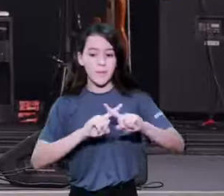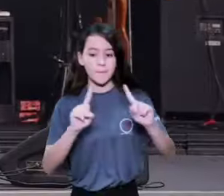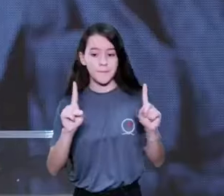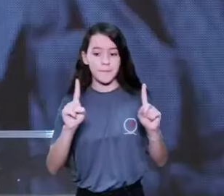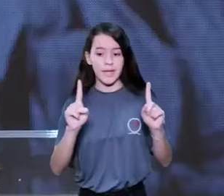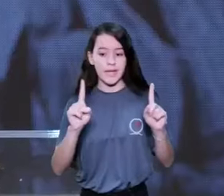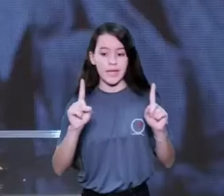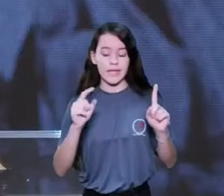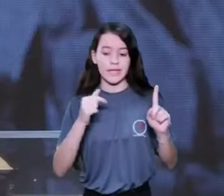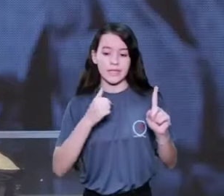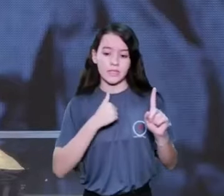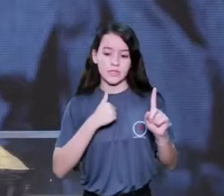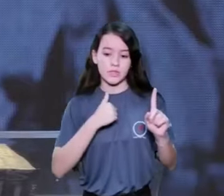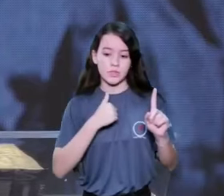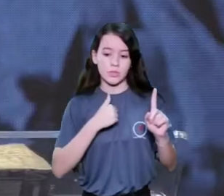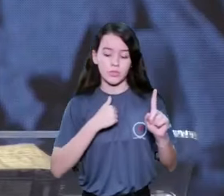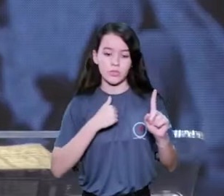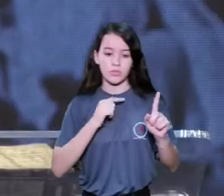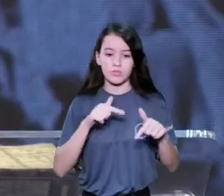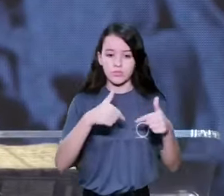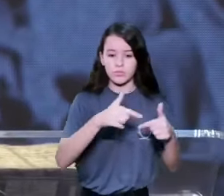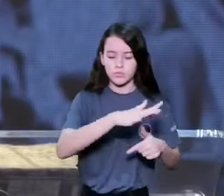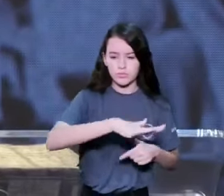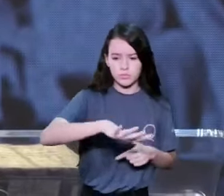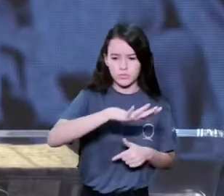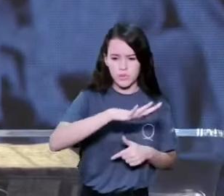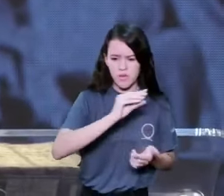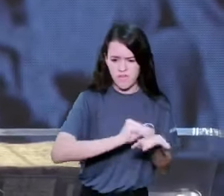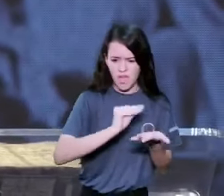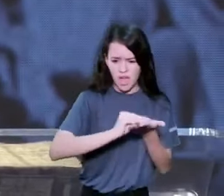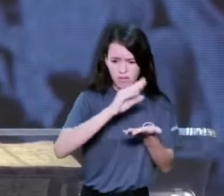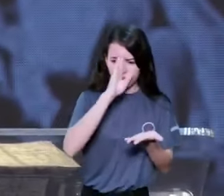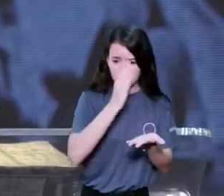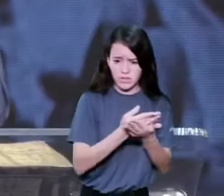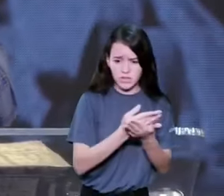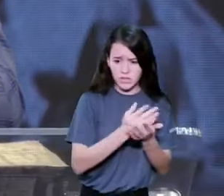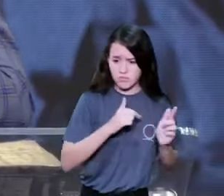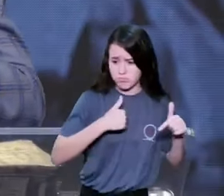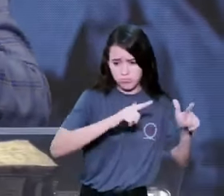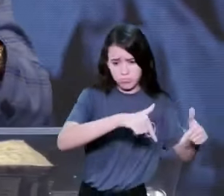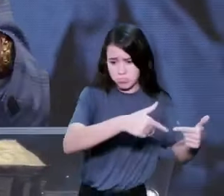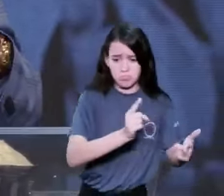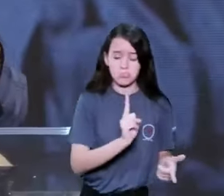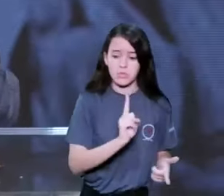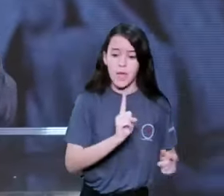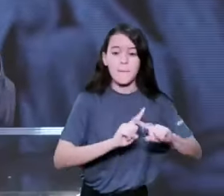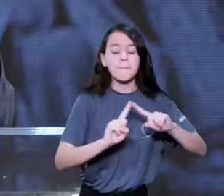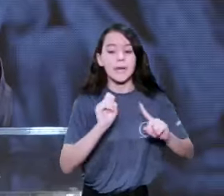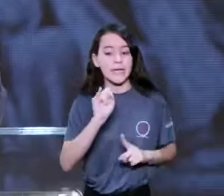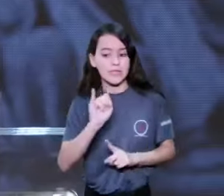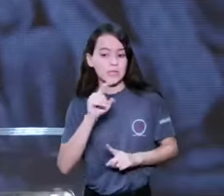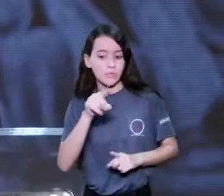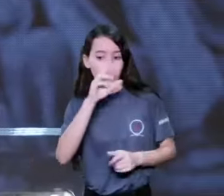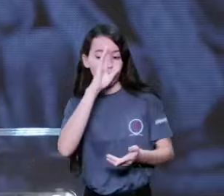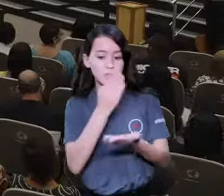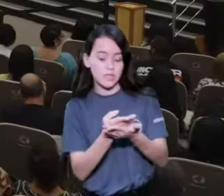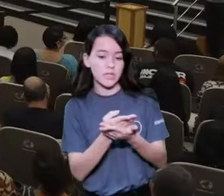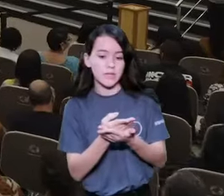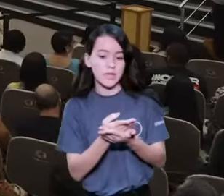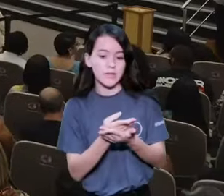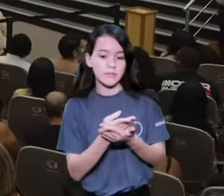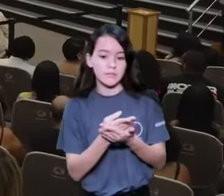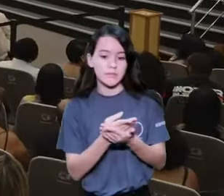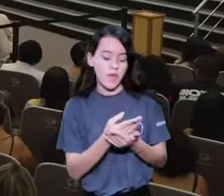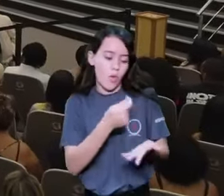mas eu não atuo num ambiente onde há incredulidade mas se você crê com quem diz você